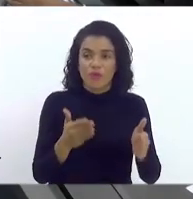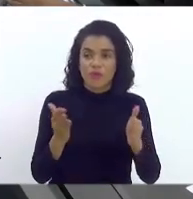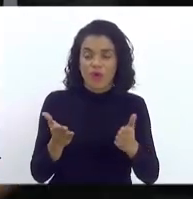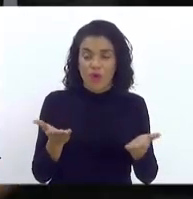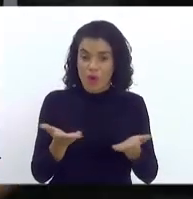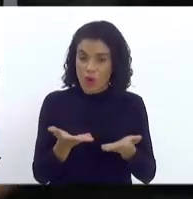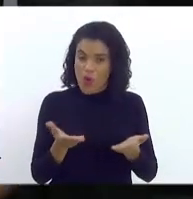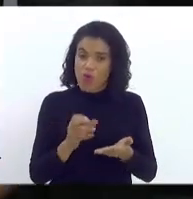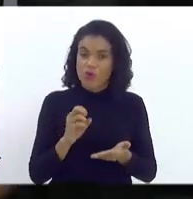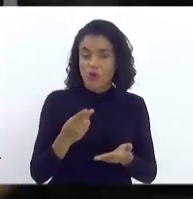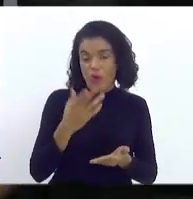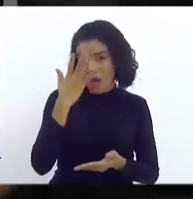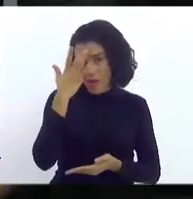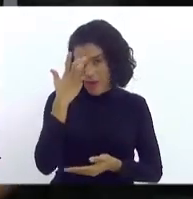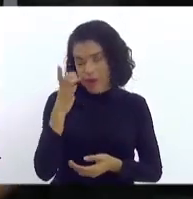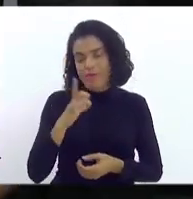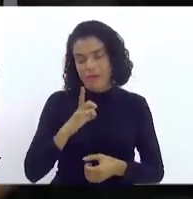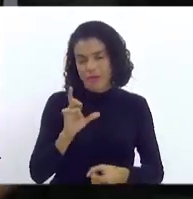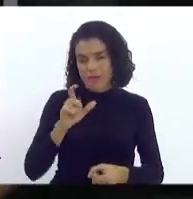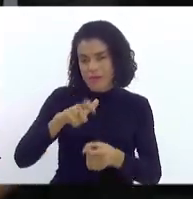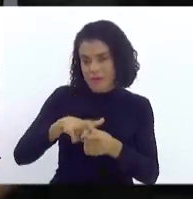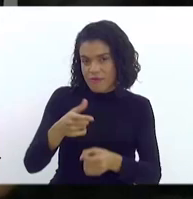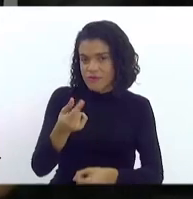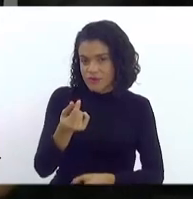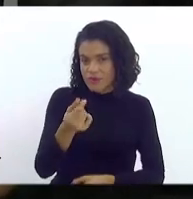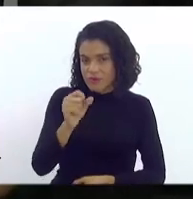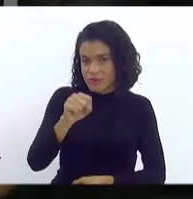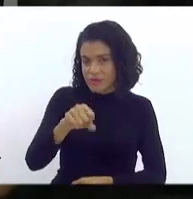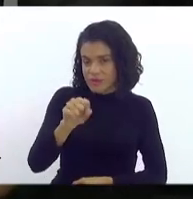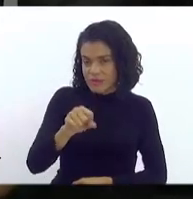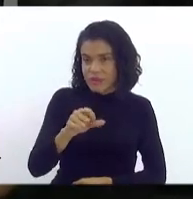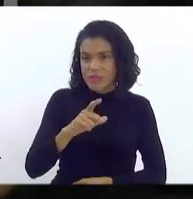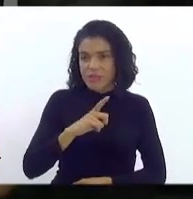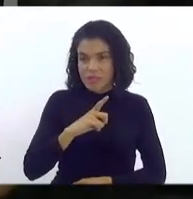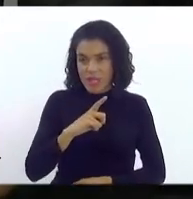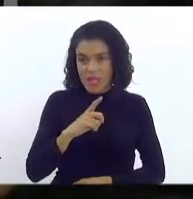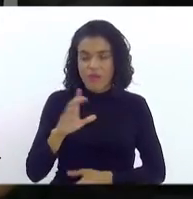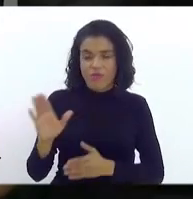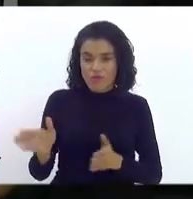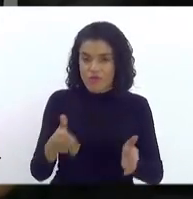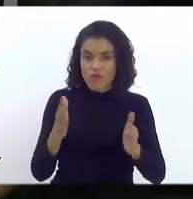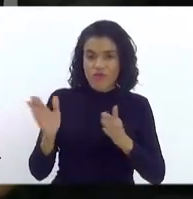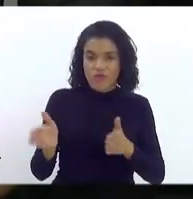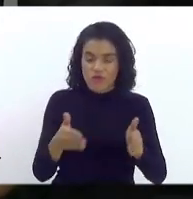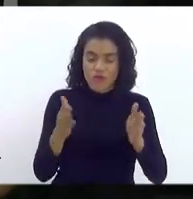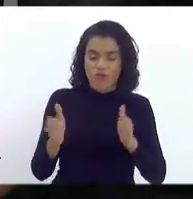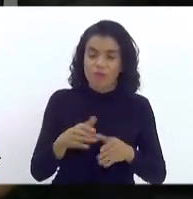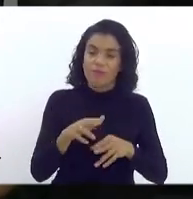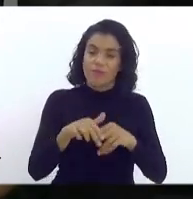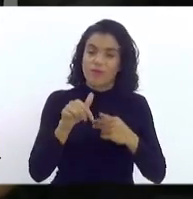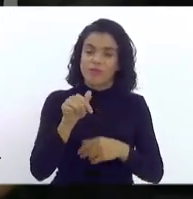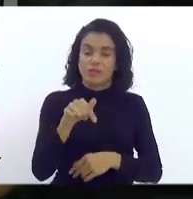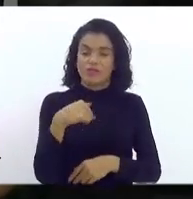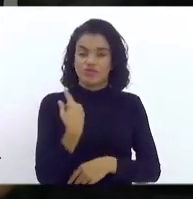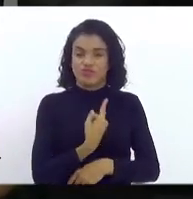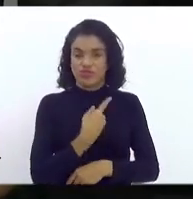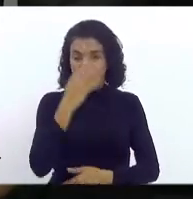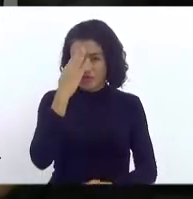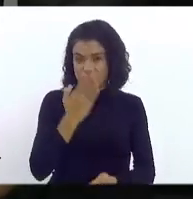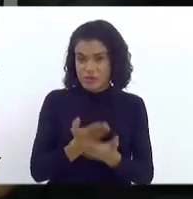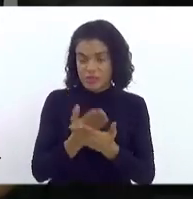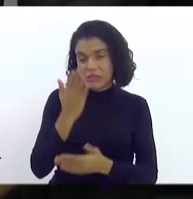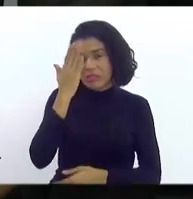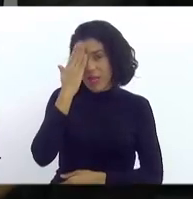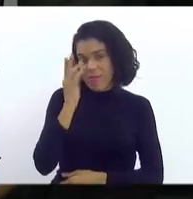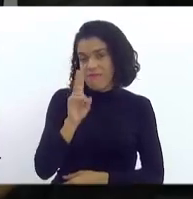Hoje ou amanhã há uma devolução. Então, há esse fluxo e é nisso que a gente acredita e sabe que